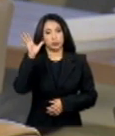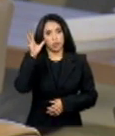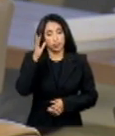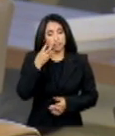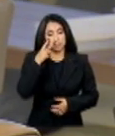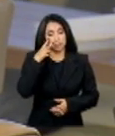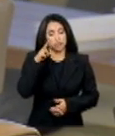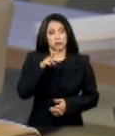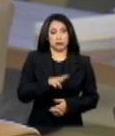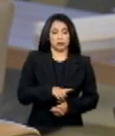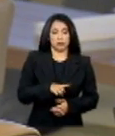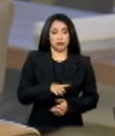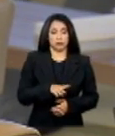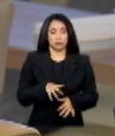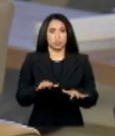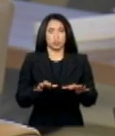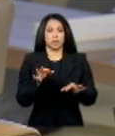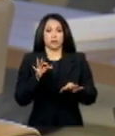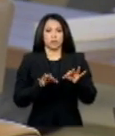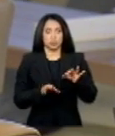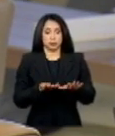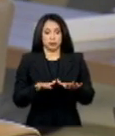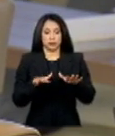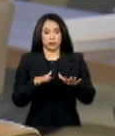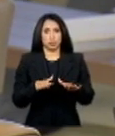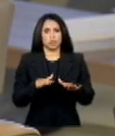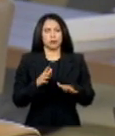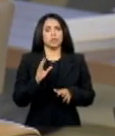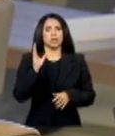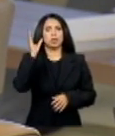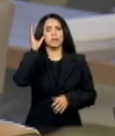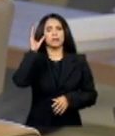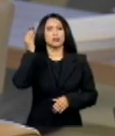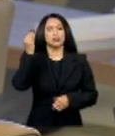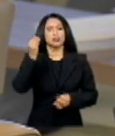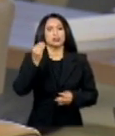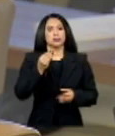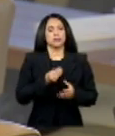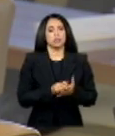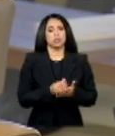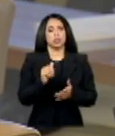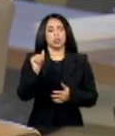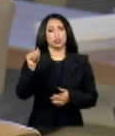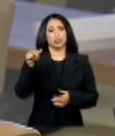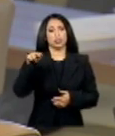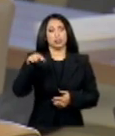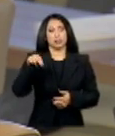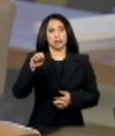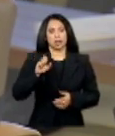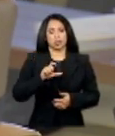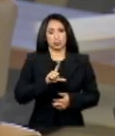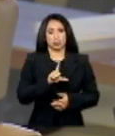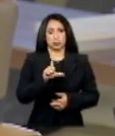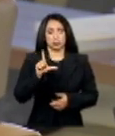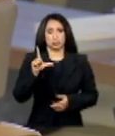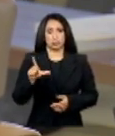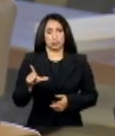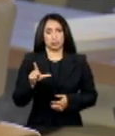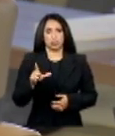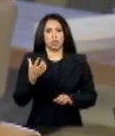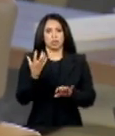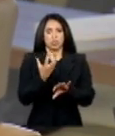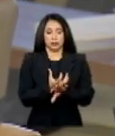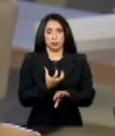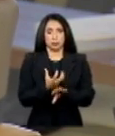da tribuna a resolução da agência de energia elétrica que trata dessa matéria que ela está